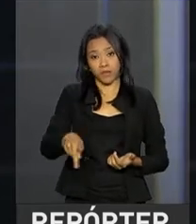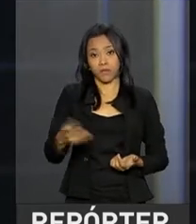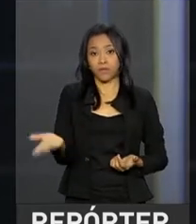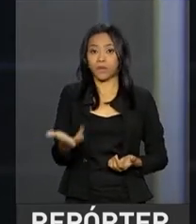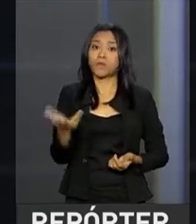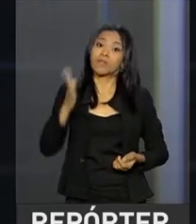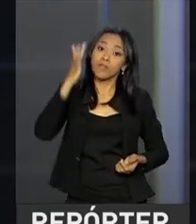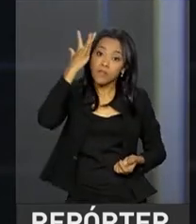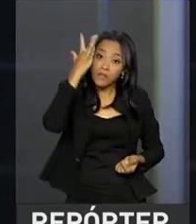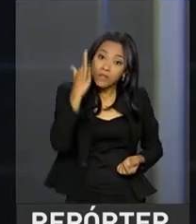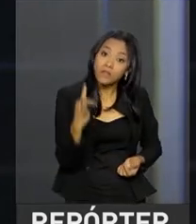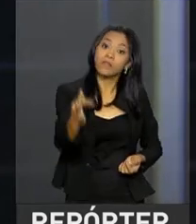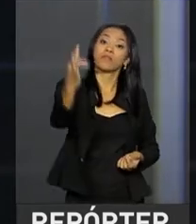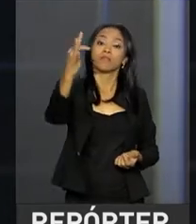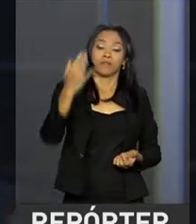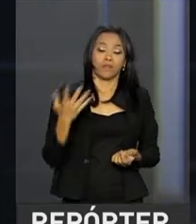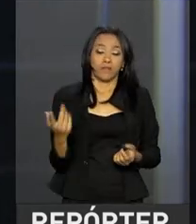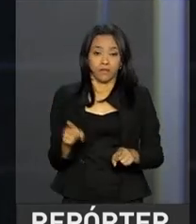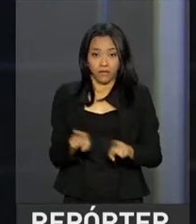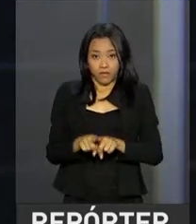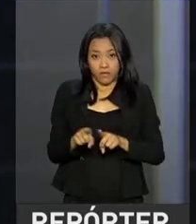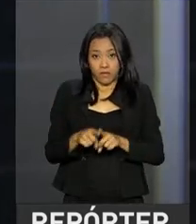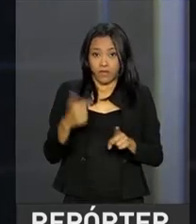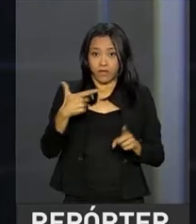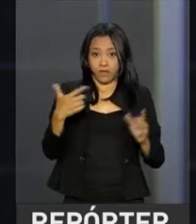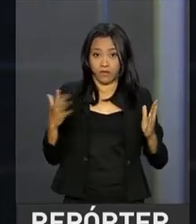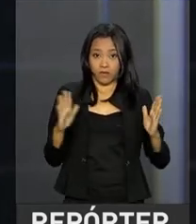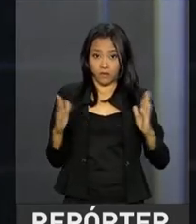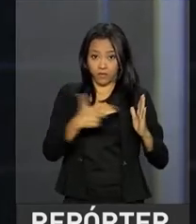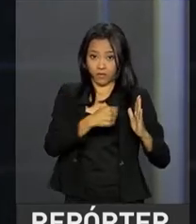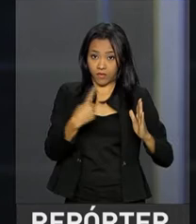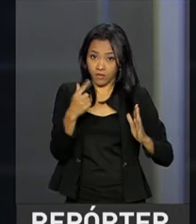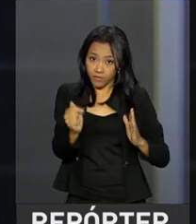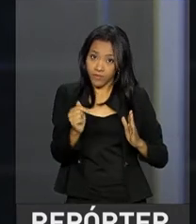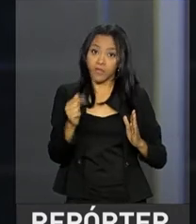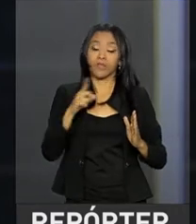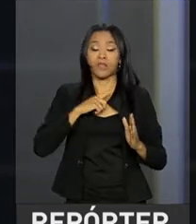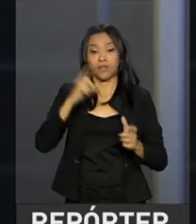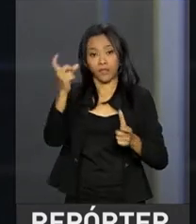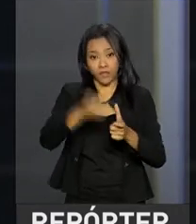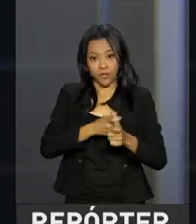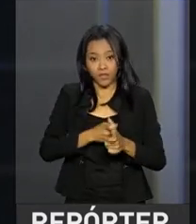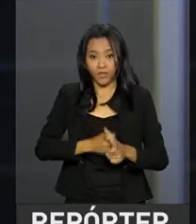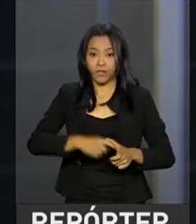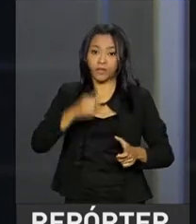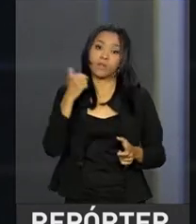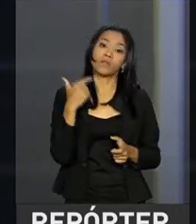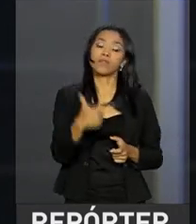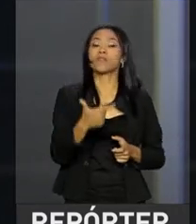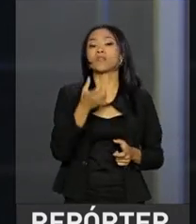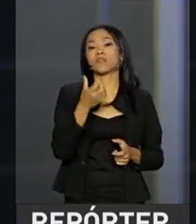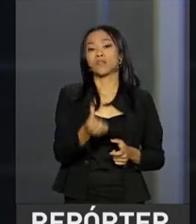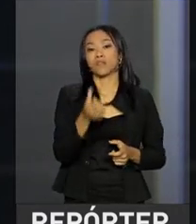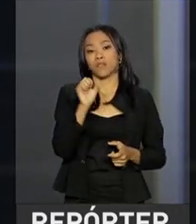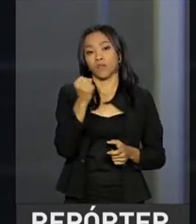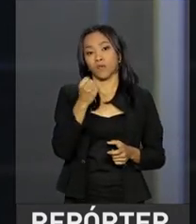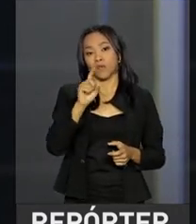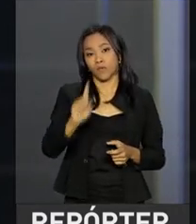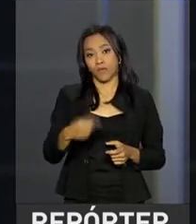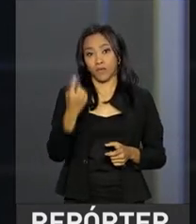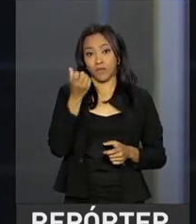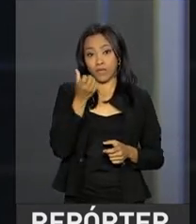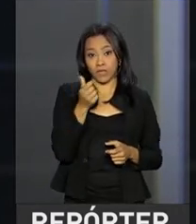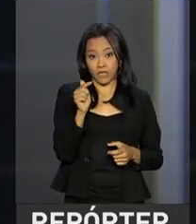2017 a previdência social registrou um déficit recorde de 268,7